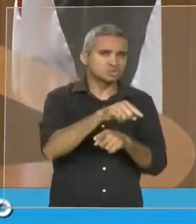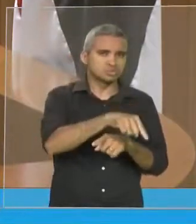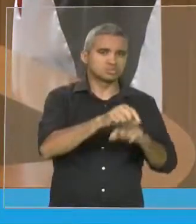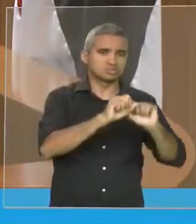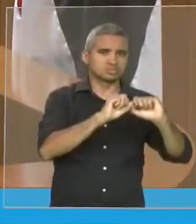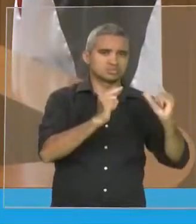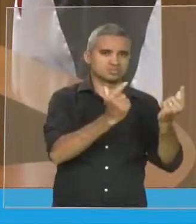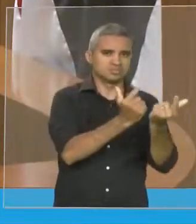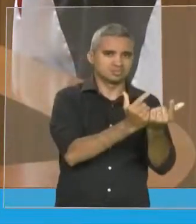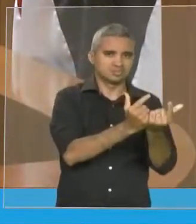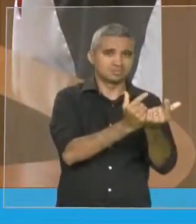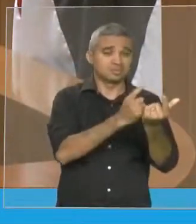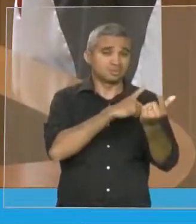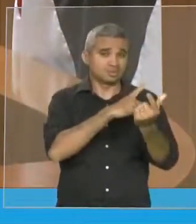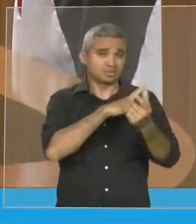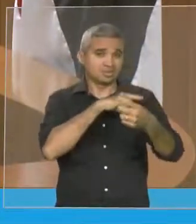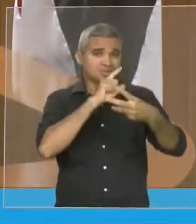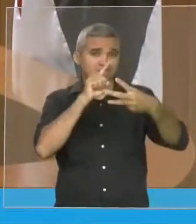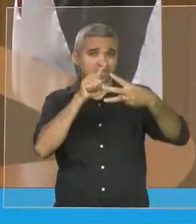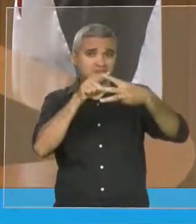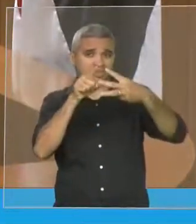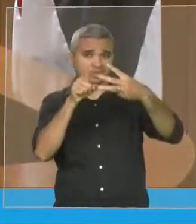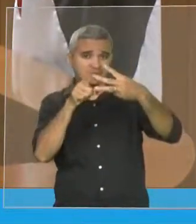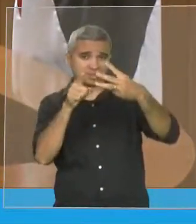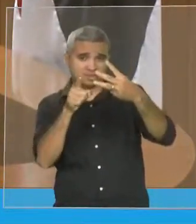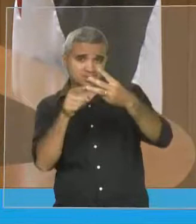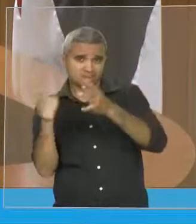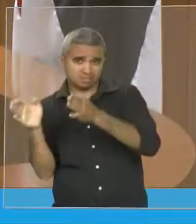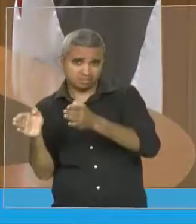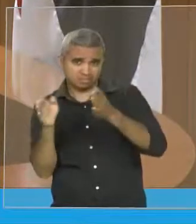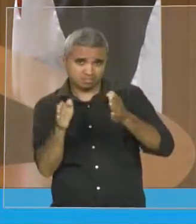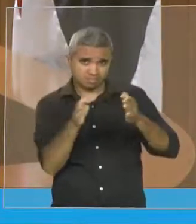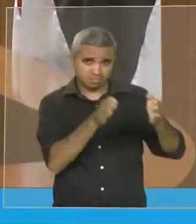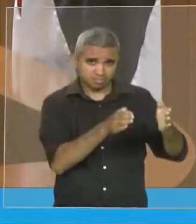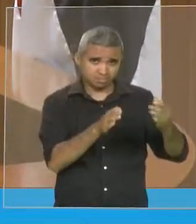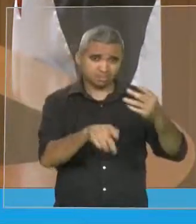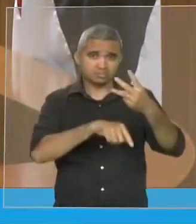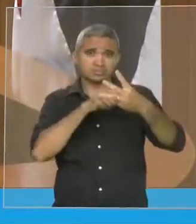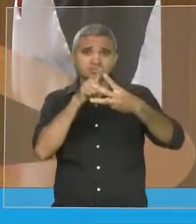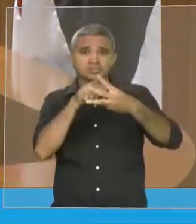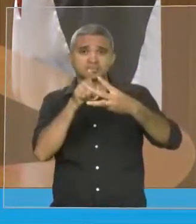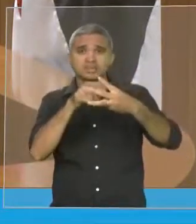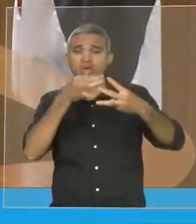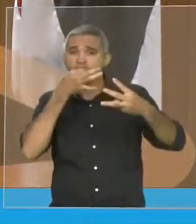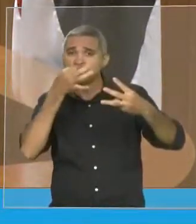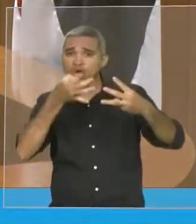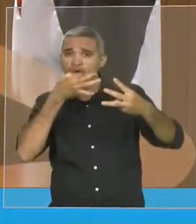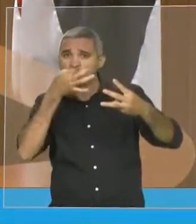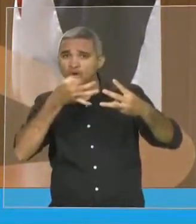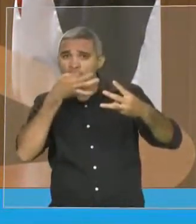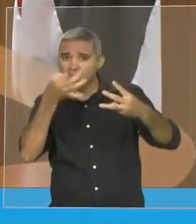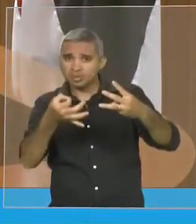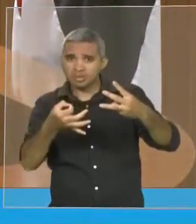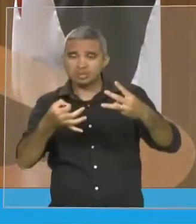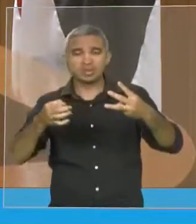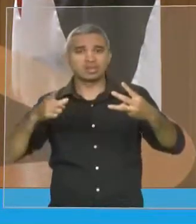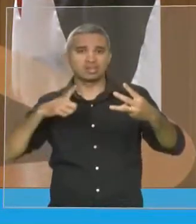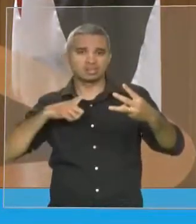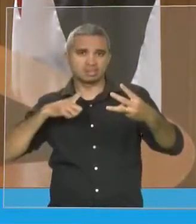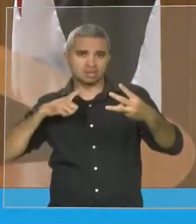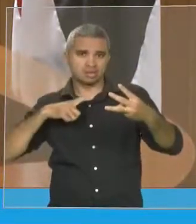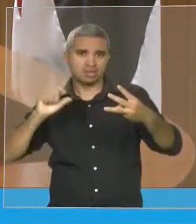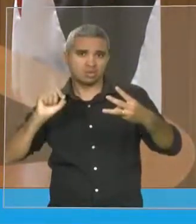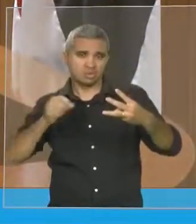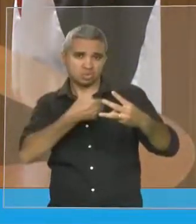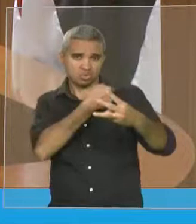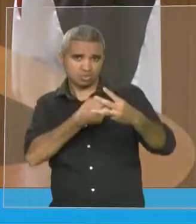momentos básicos. Na função opinativa, quando emite parecer prévio nas contas de